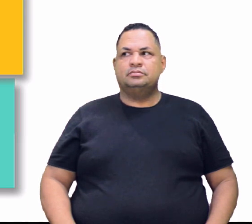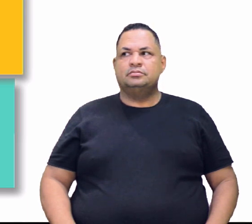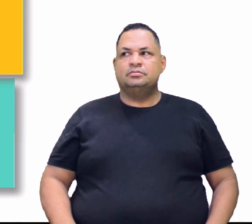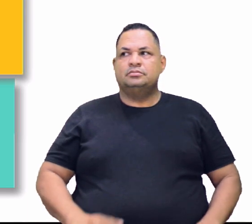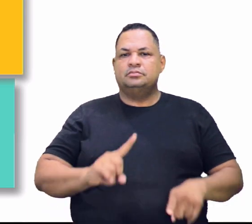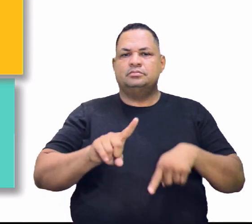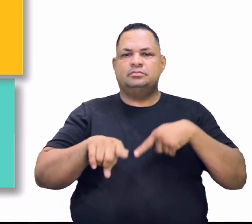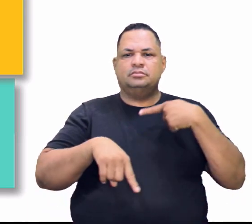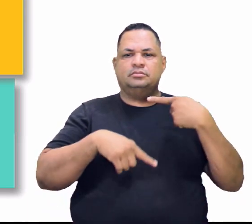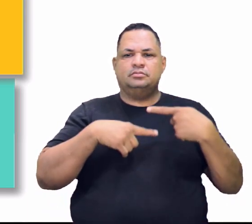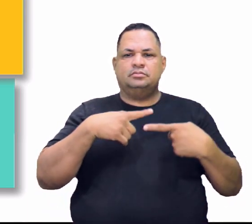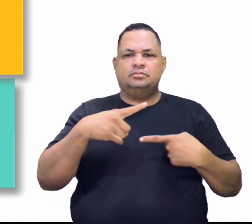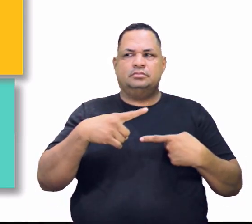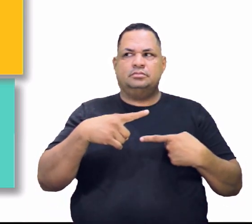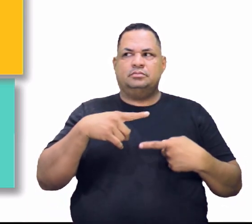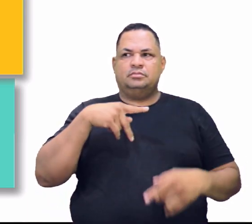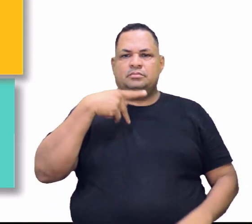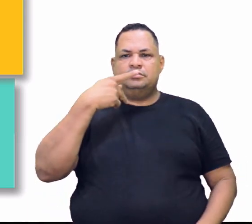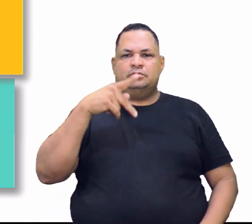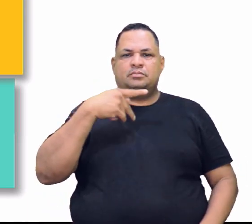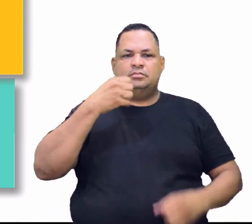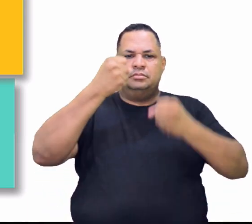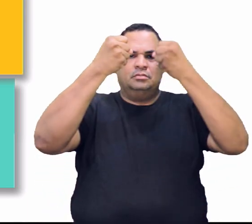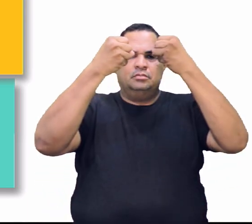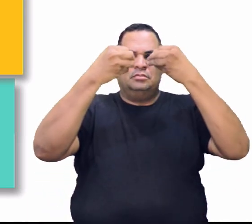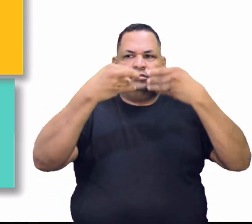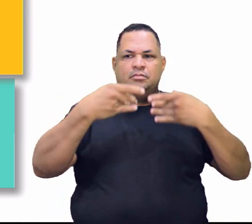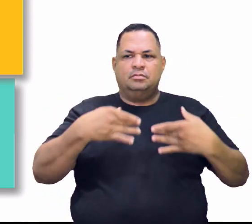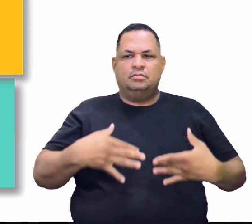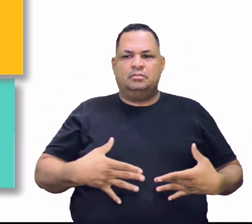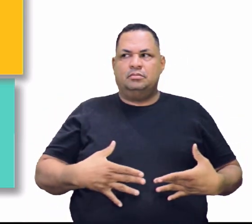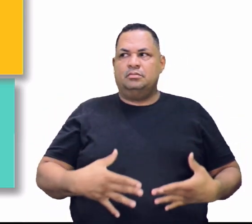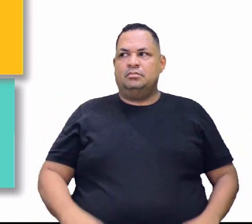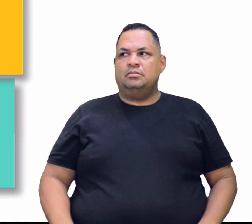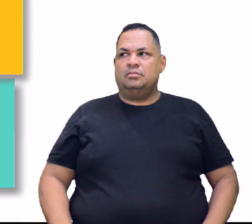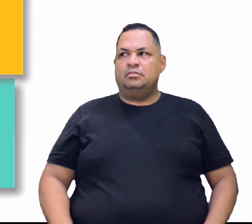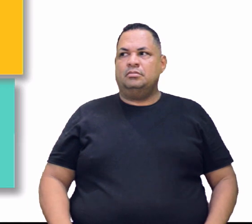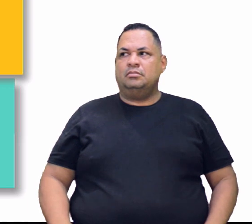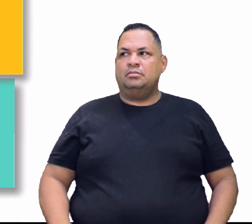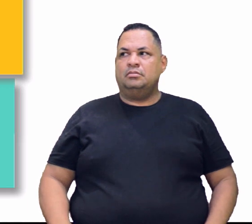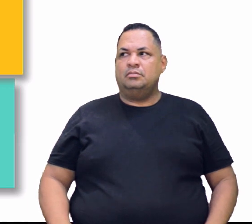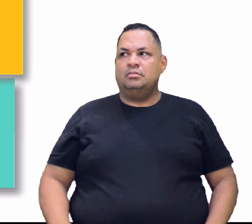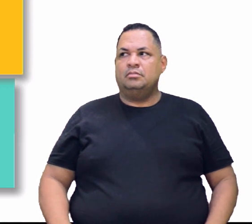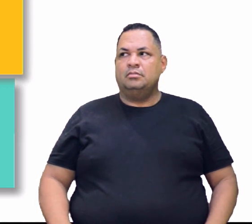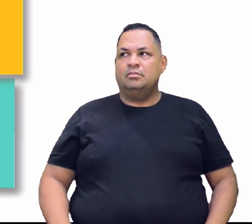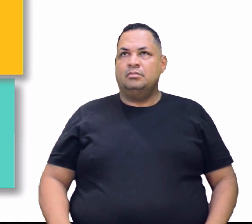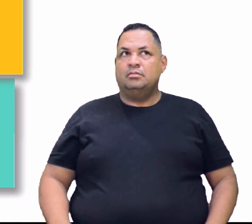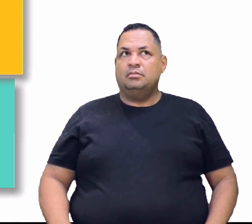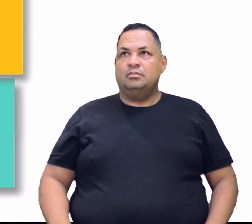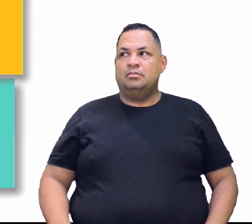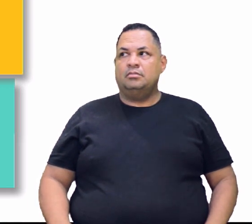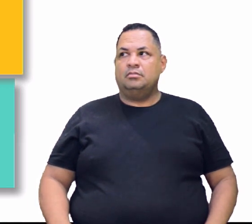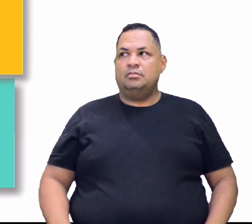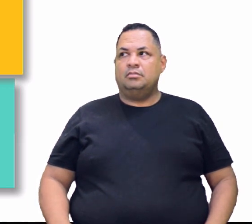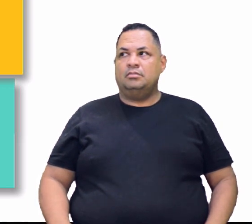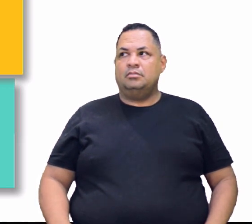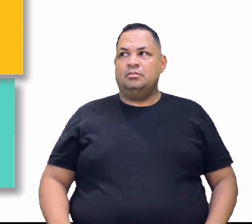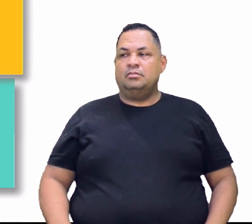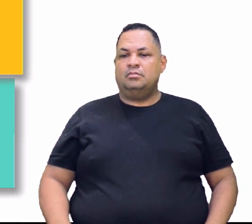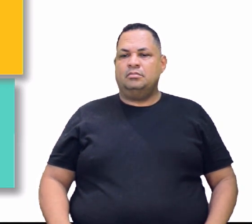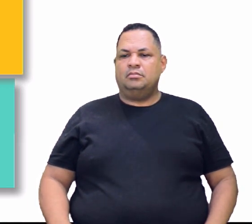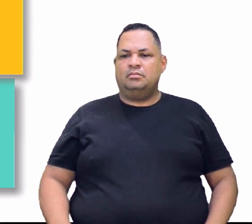E depois eu farei aqui a explicação sobre a destruição da linha,